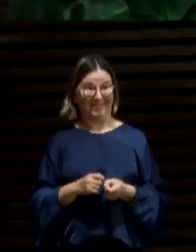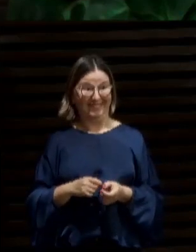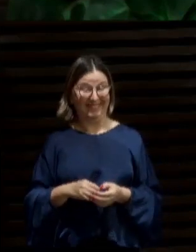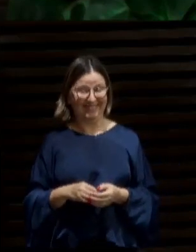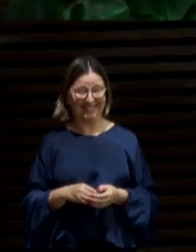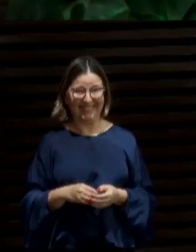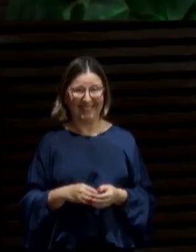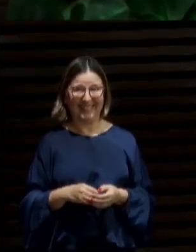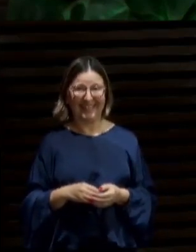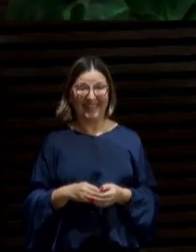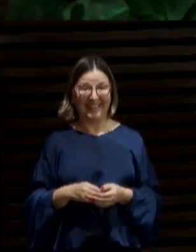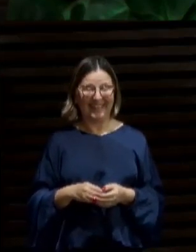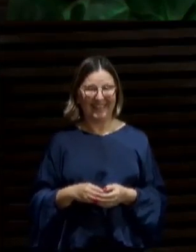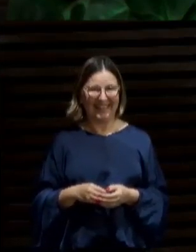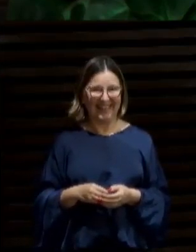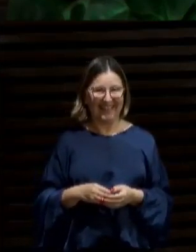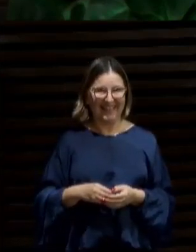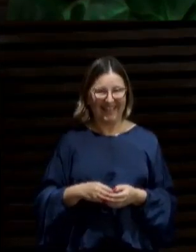Ela chega nos socos e no...